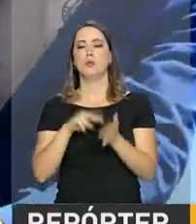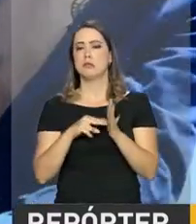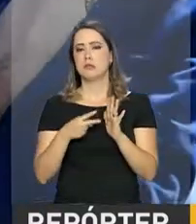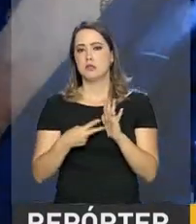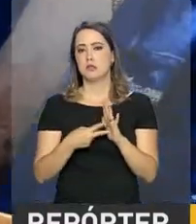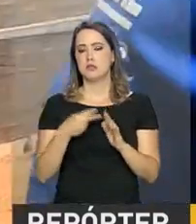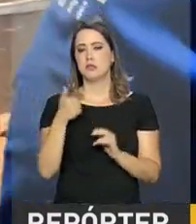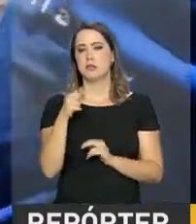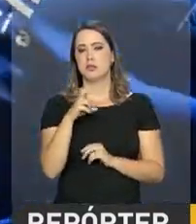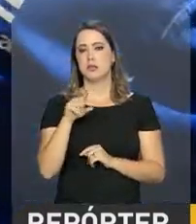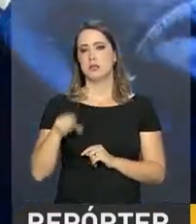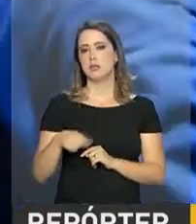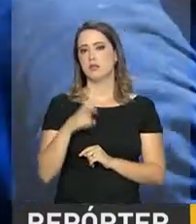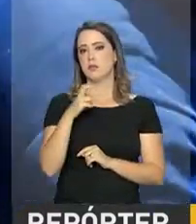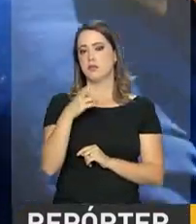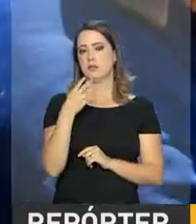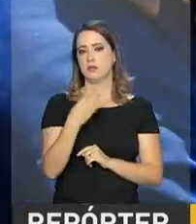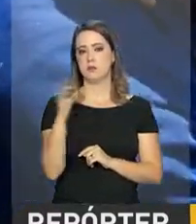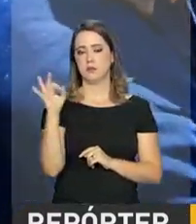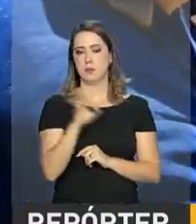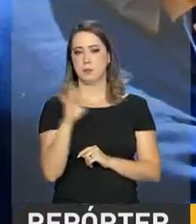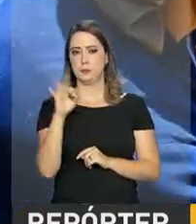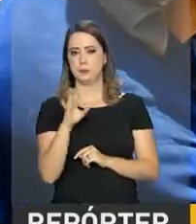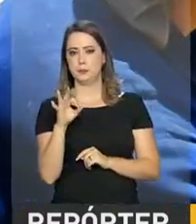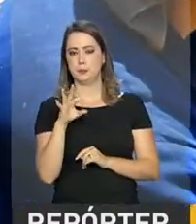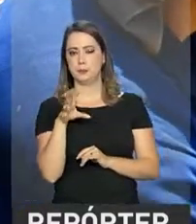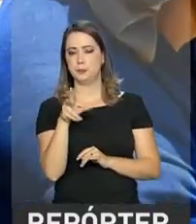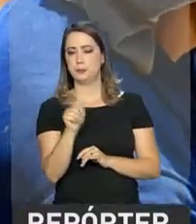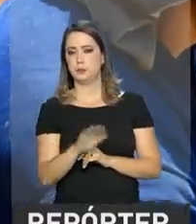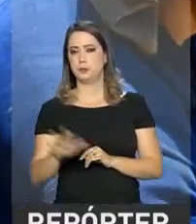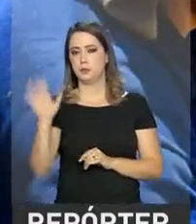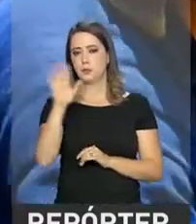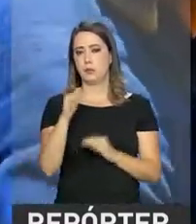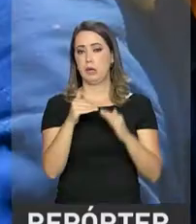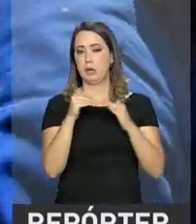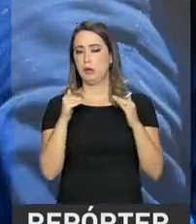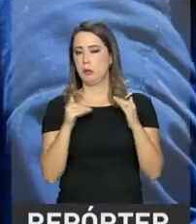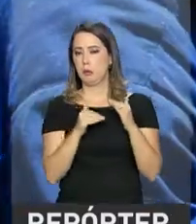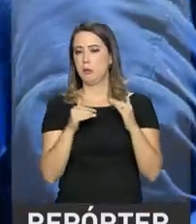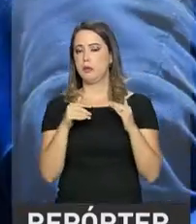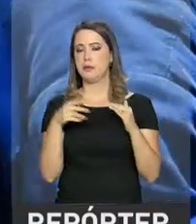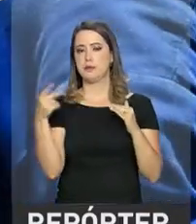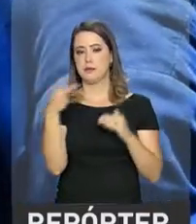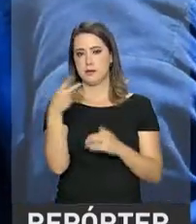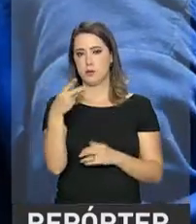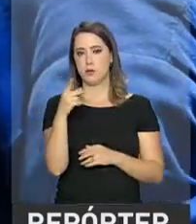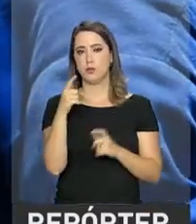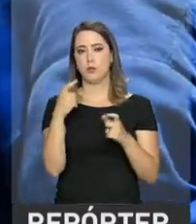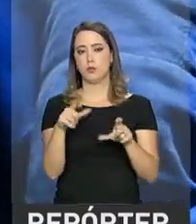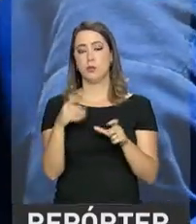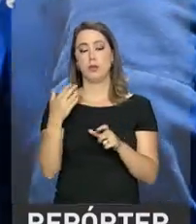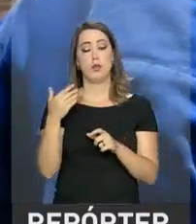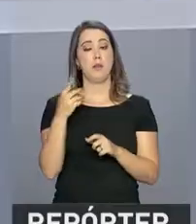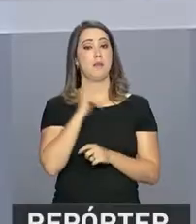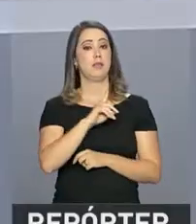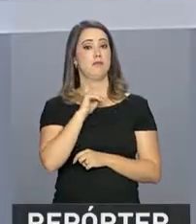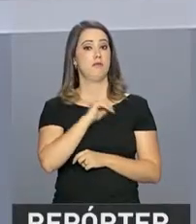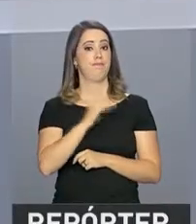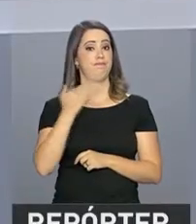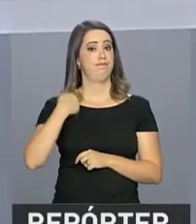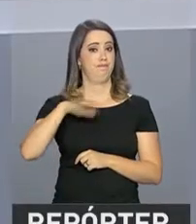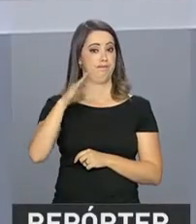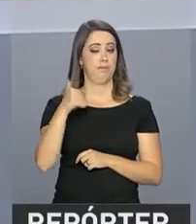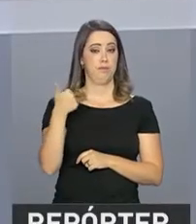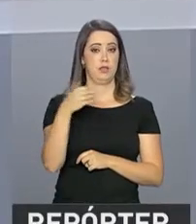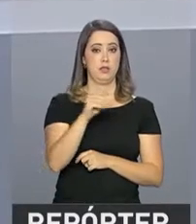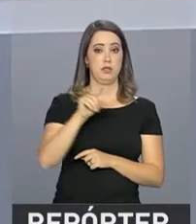15,54% do total de notificações em todo o país. Em segundo lugar, Minas Gerais, com mais de 10 mil autuações. Segundo o